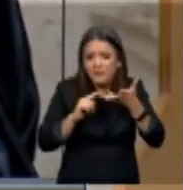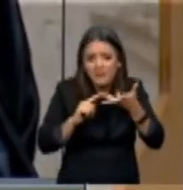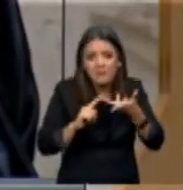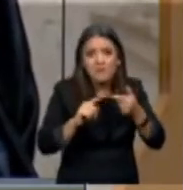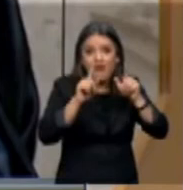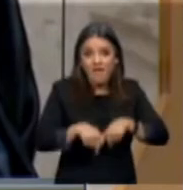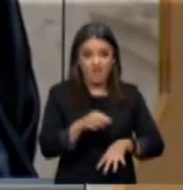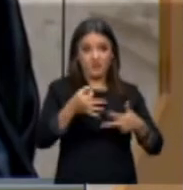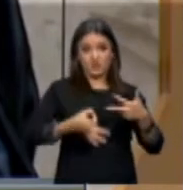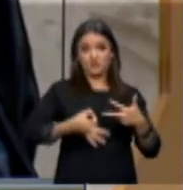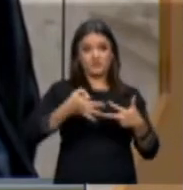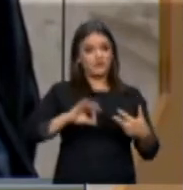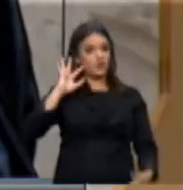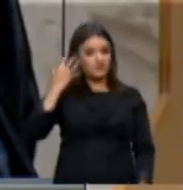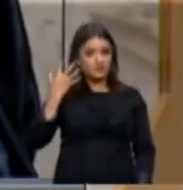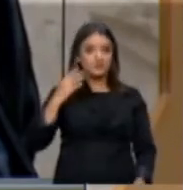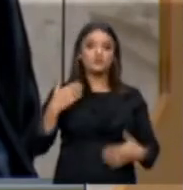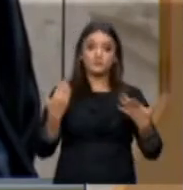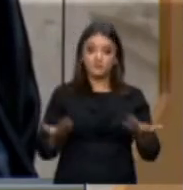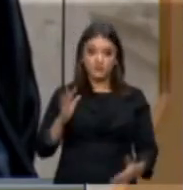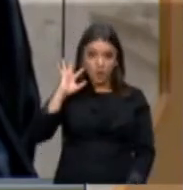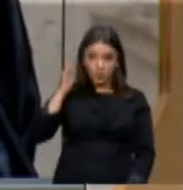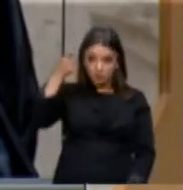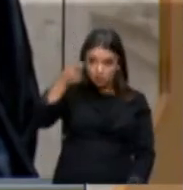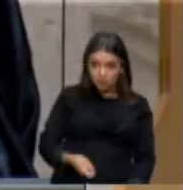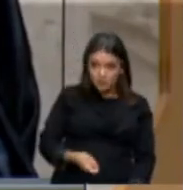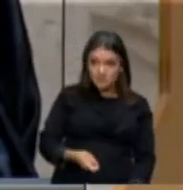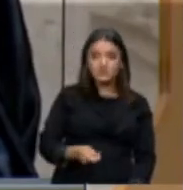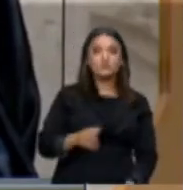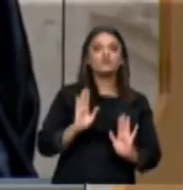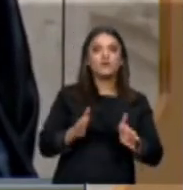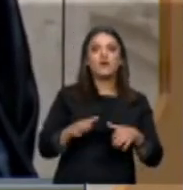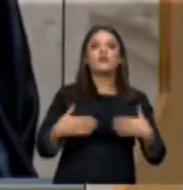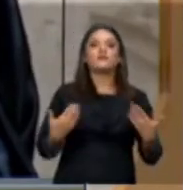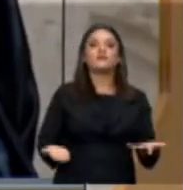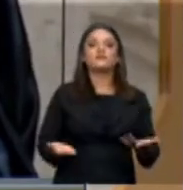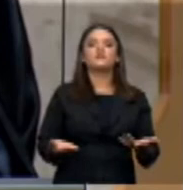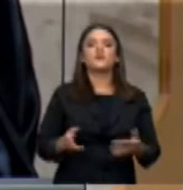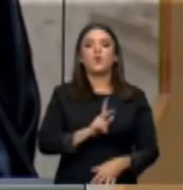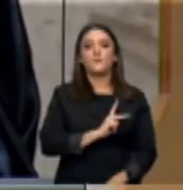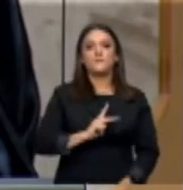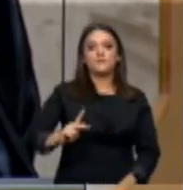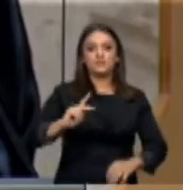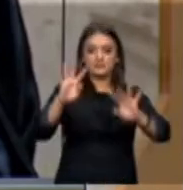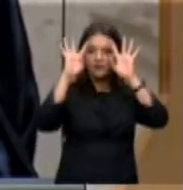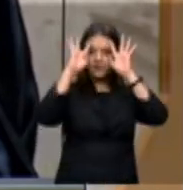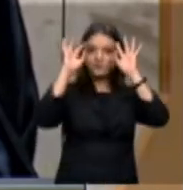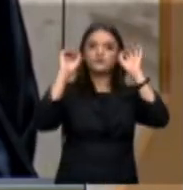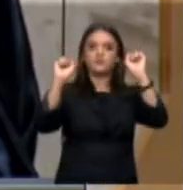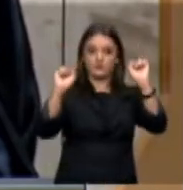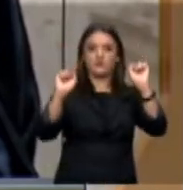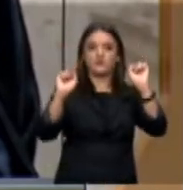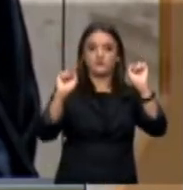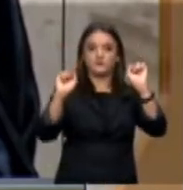Uma vez expedido o precatório no juízo de origem, compete ao presidente do tribunal, e essas